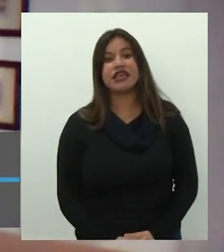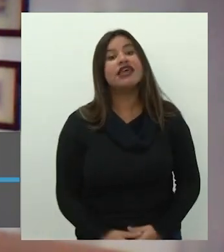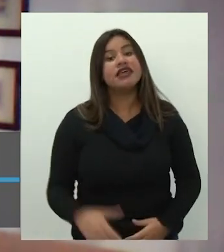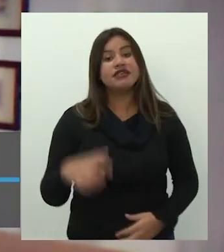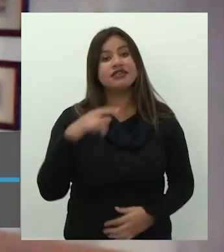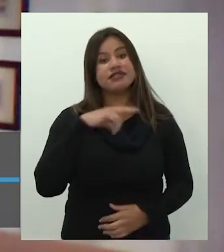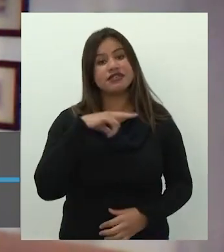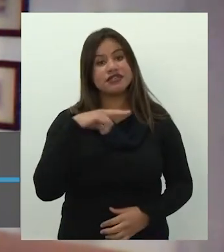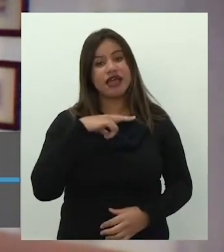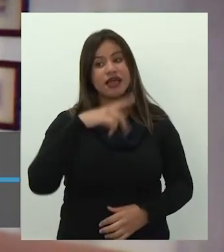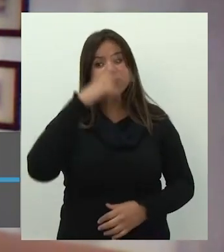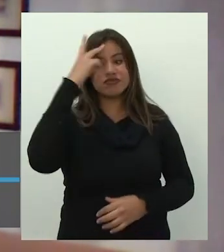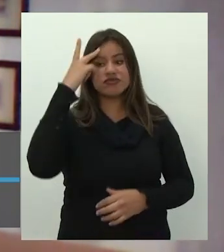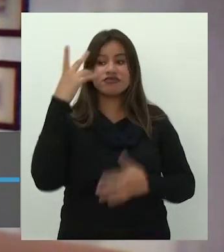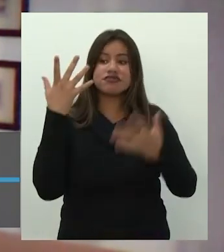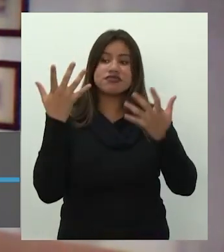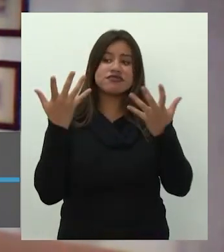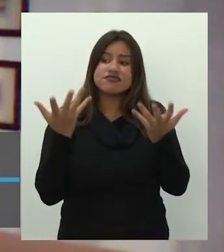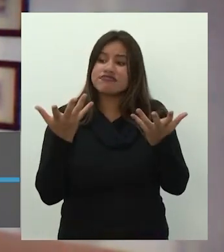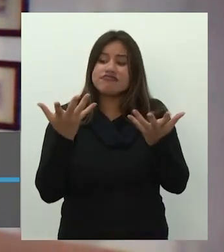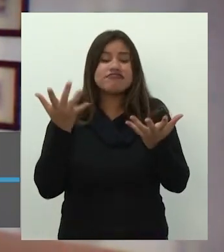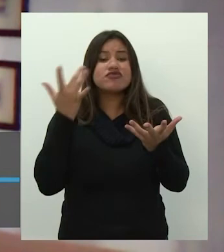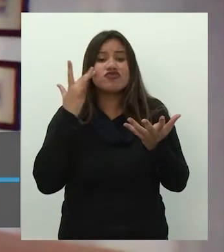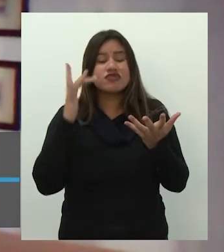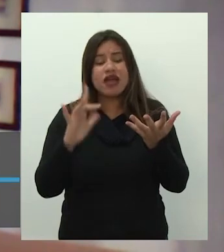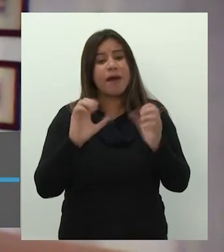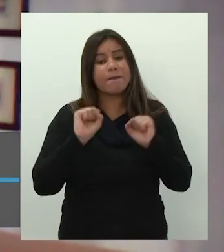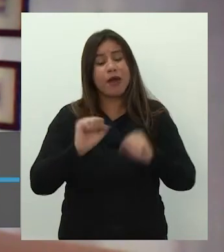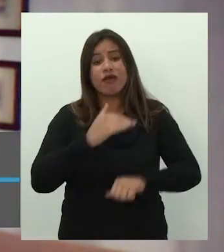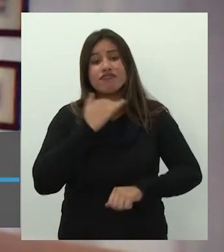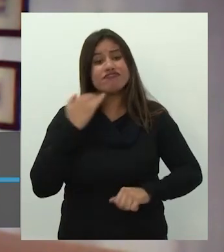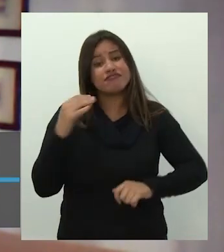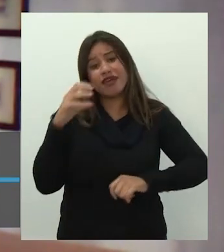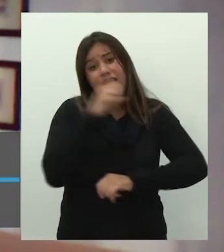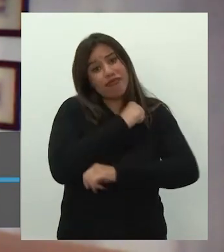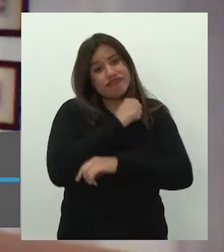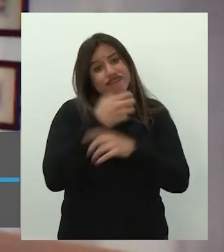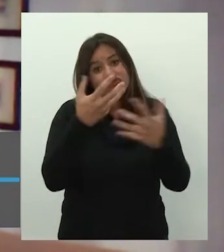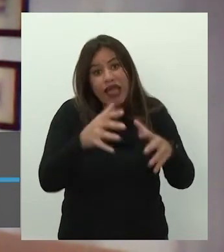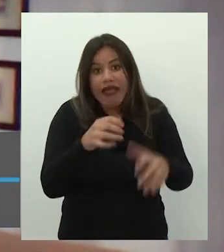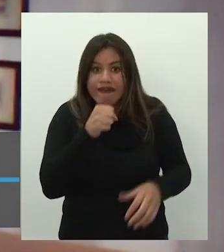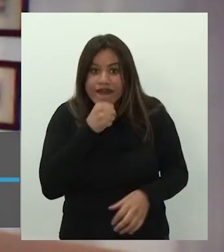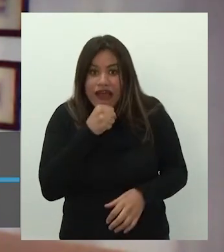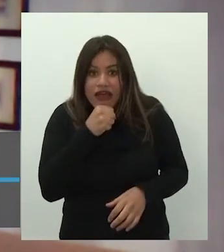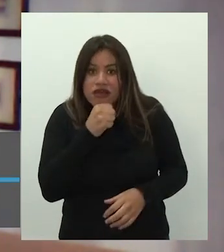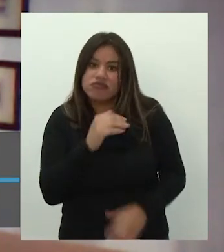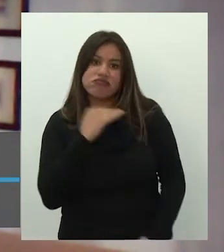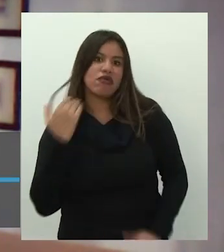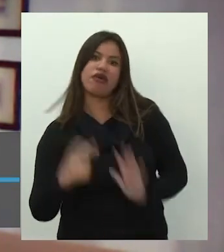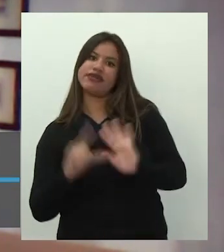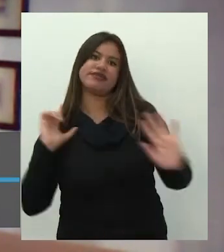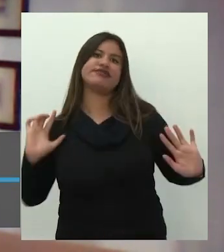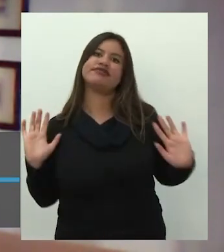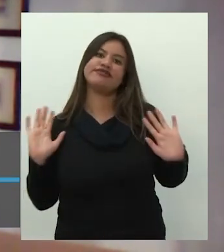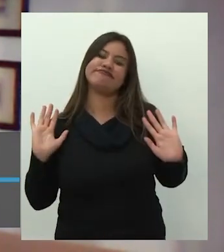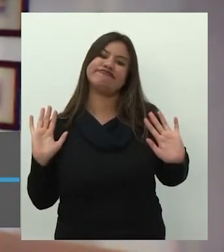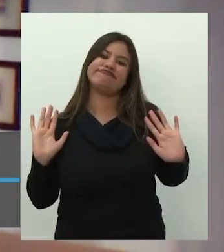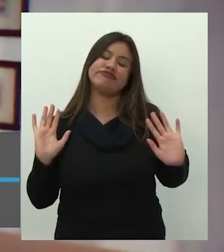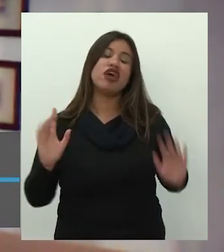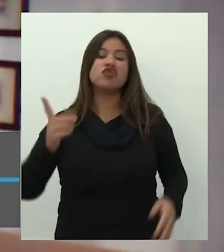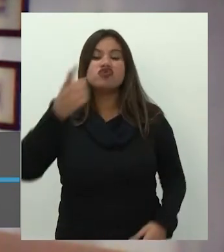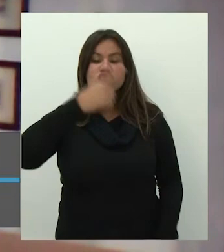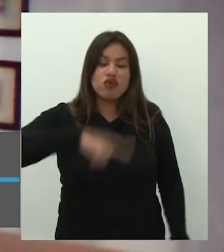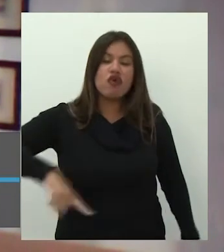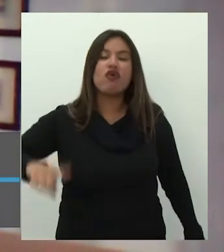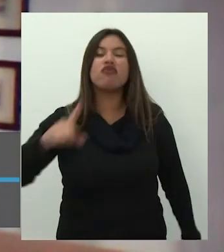a isso é morrer cedo, não é verdade? Como o Kalash falou. Então, não dá, gente. Todos vamos